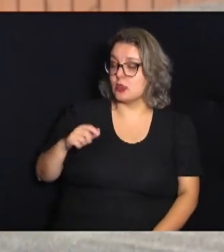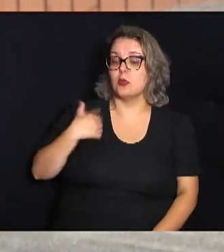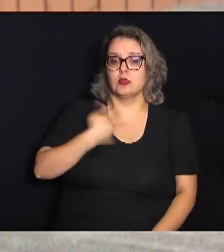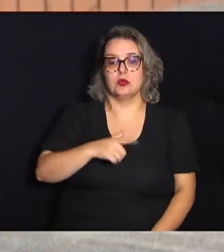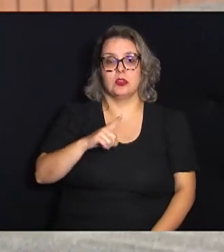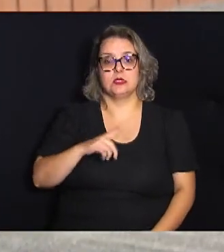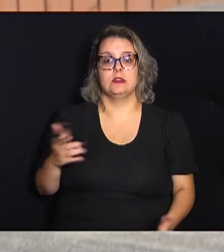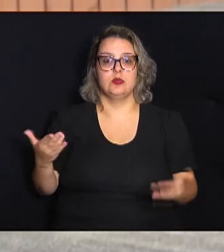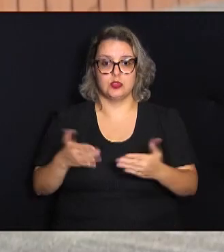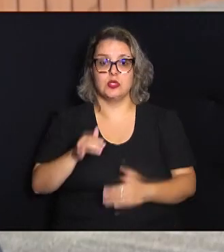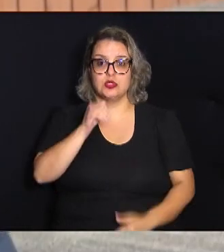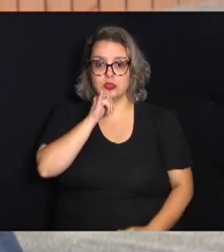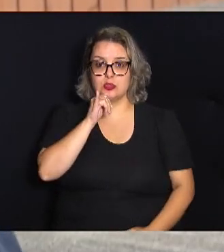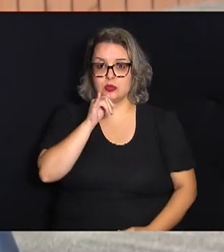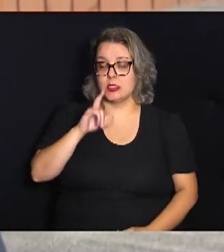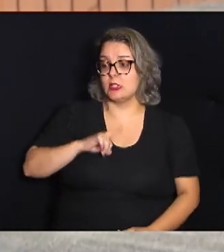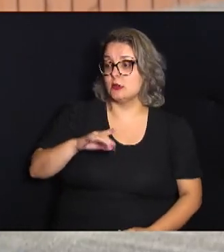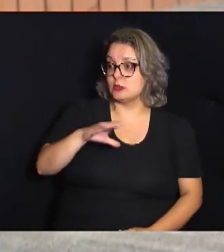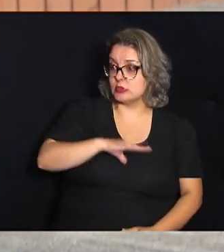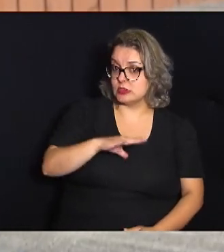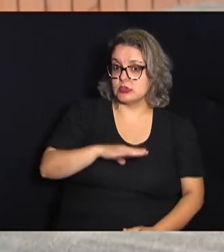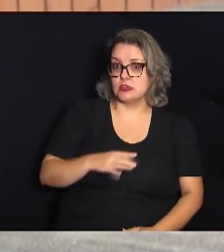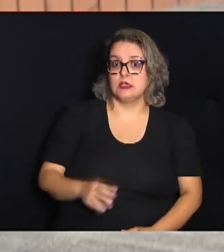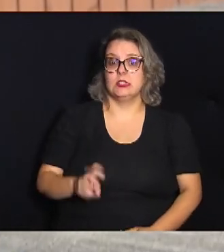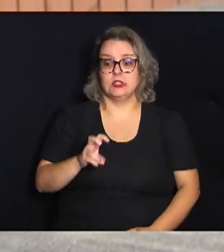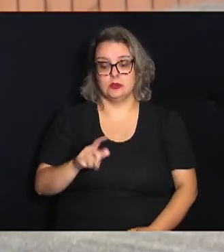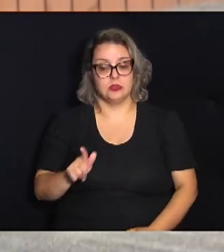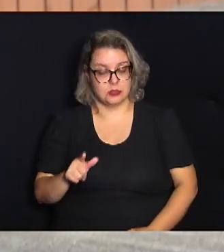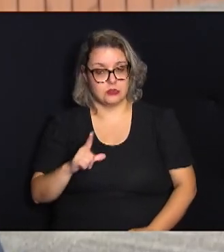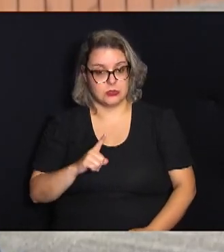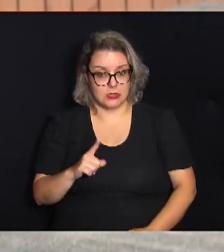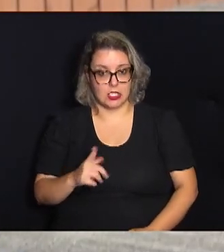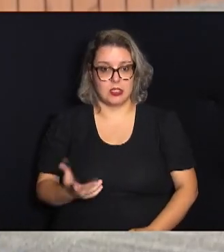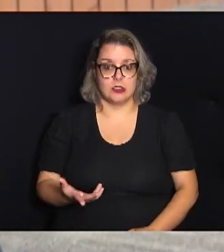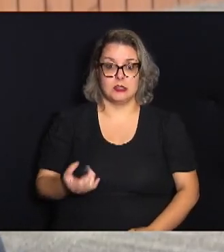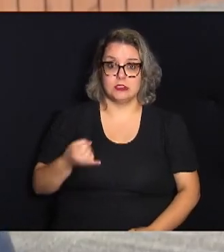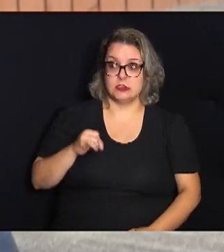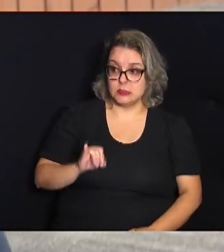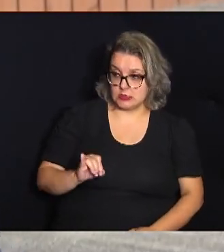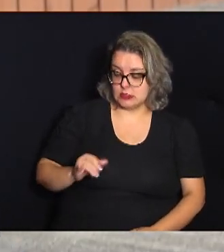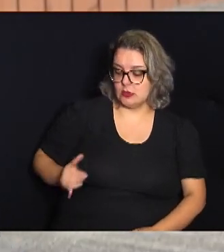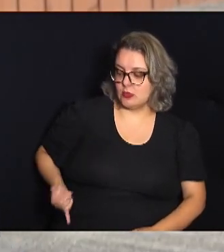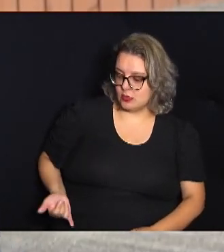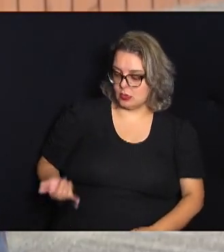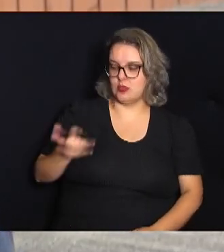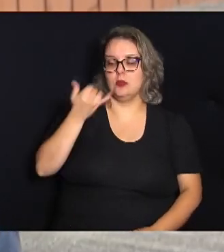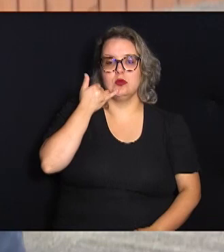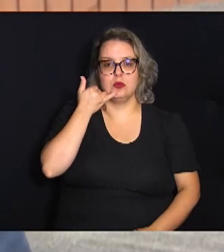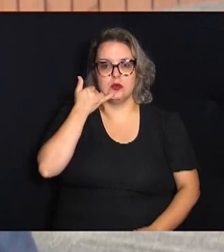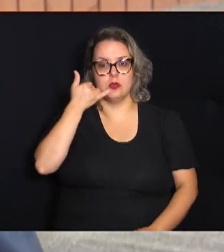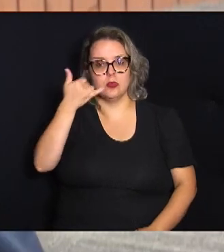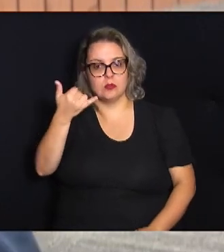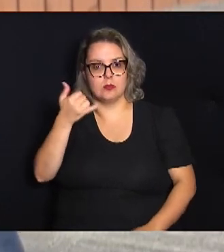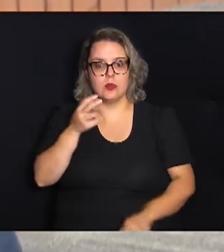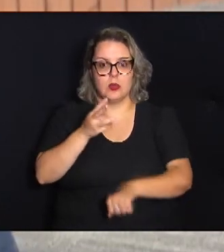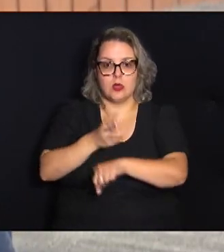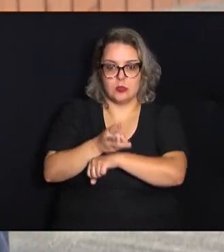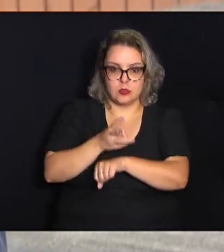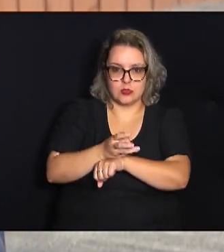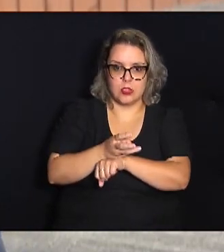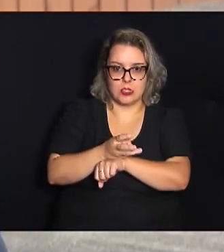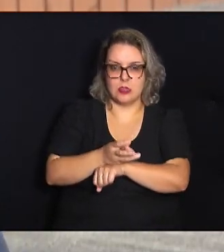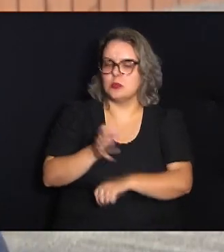por exemplo, nós temos cidades que têm o 5G. Se você pegar o seu celular e fizer uma ligação por WhatsApp, com